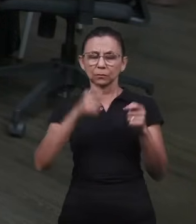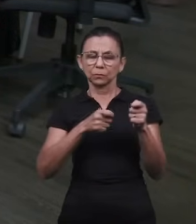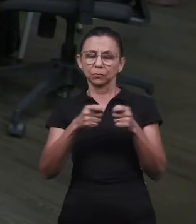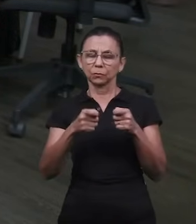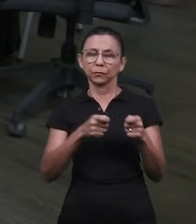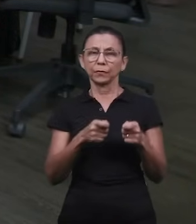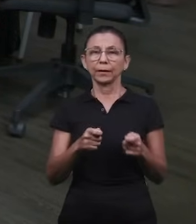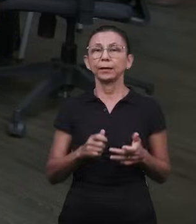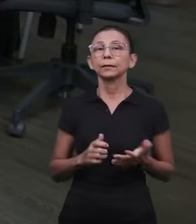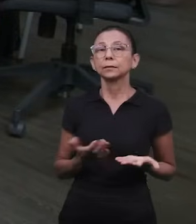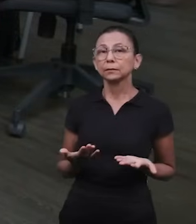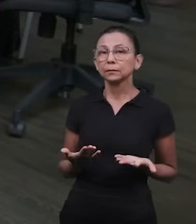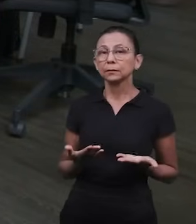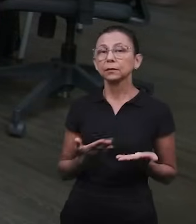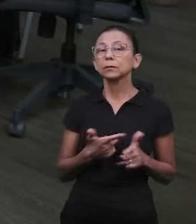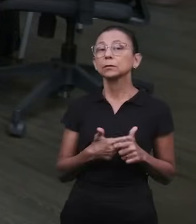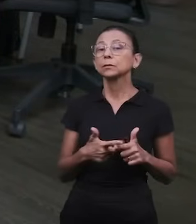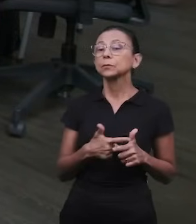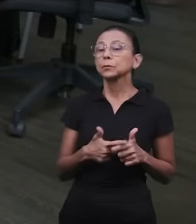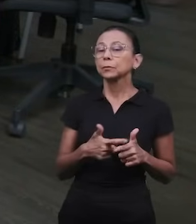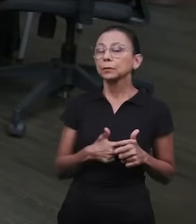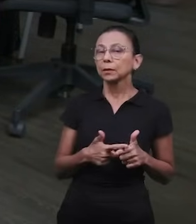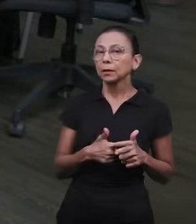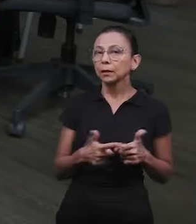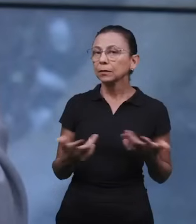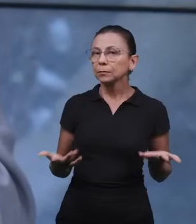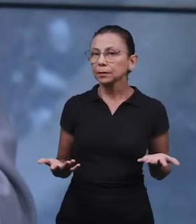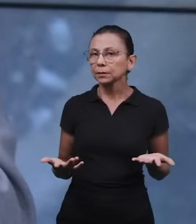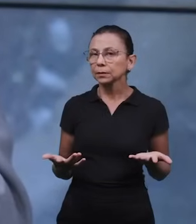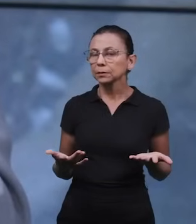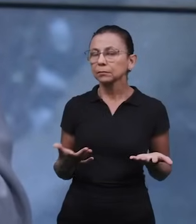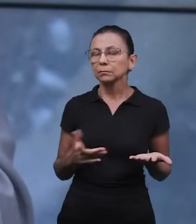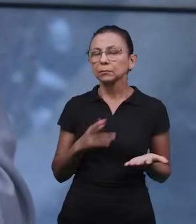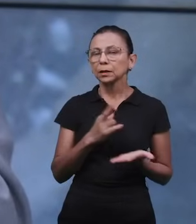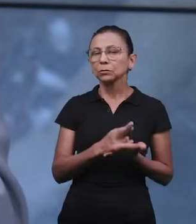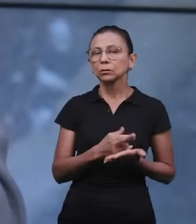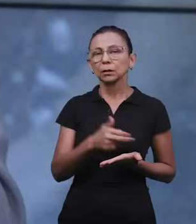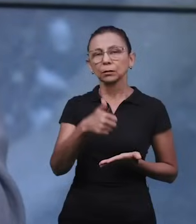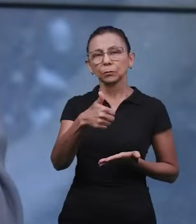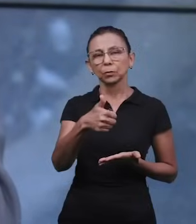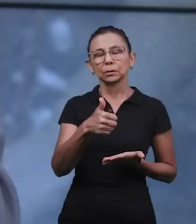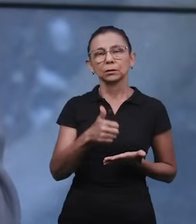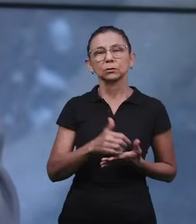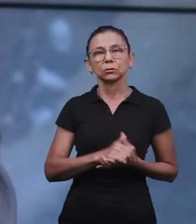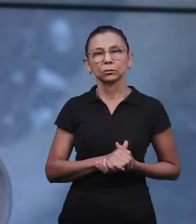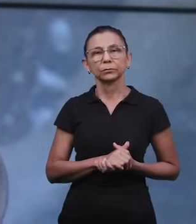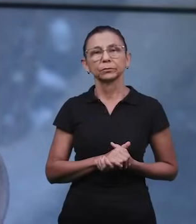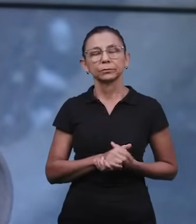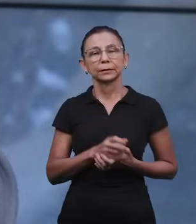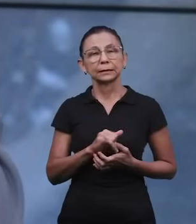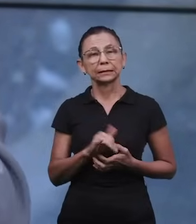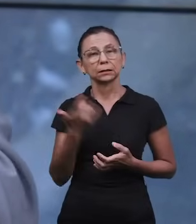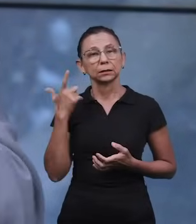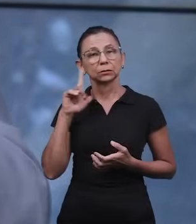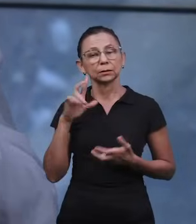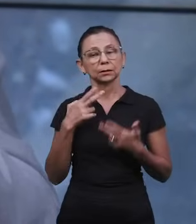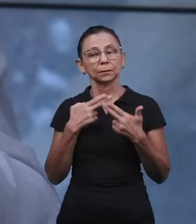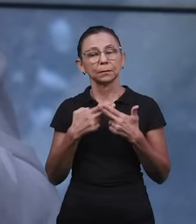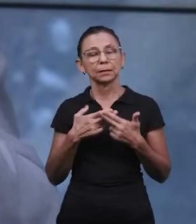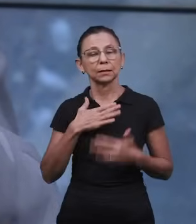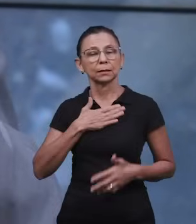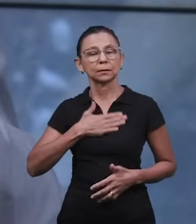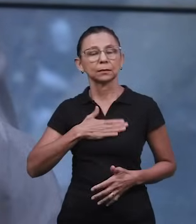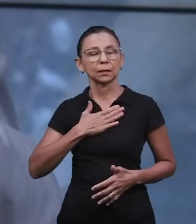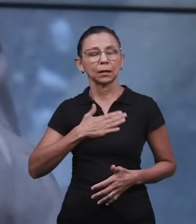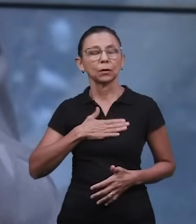Então, esses problemas todos que vocês colocaram e passaram aqui nas perguntas que vocês fizeram acabam por se tornar pelo